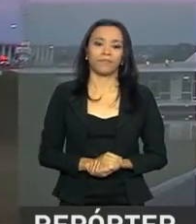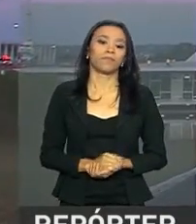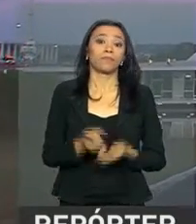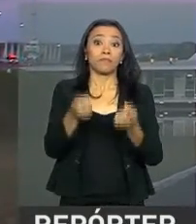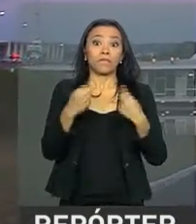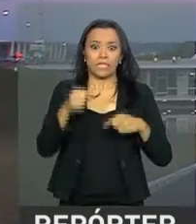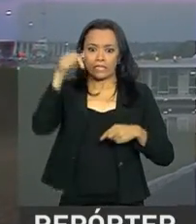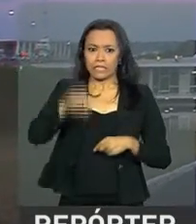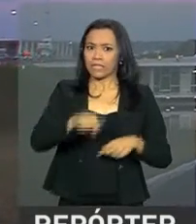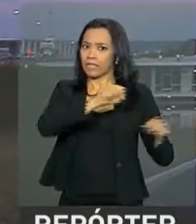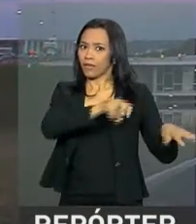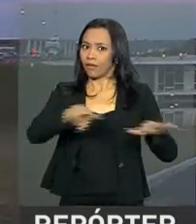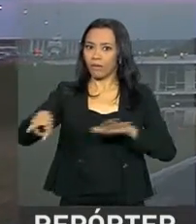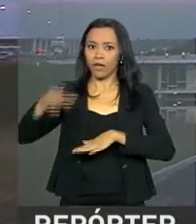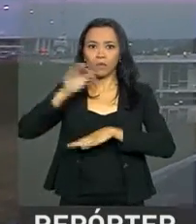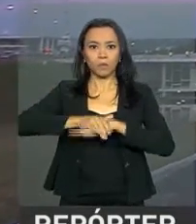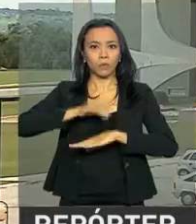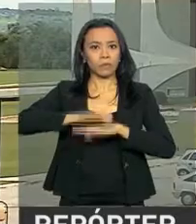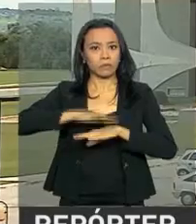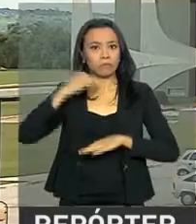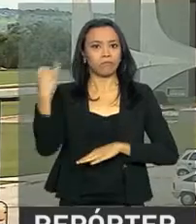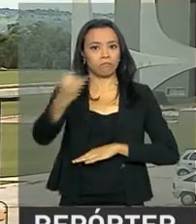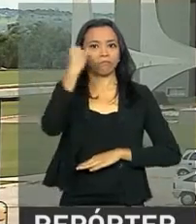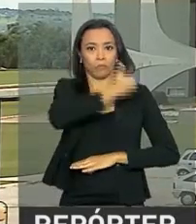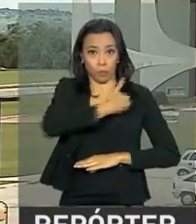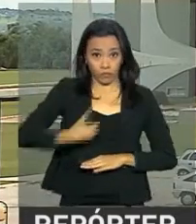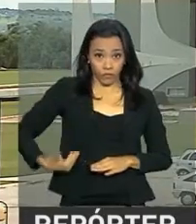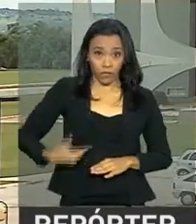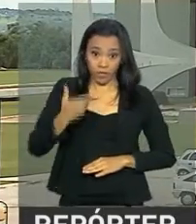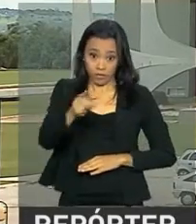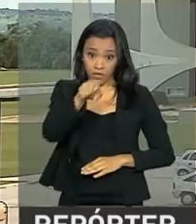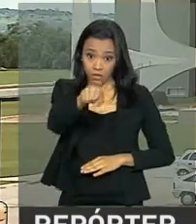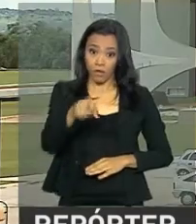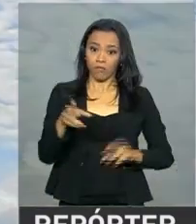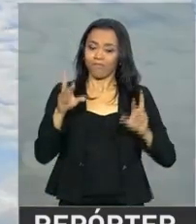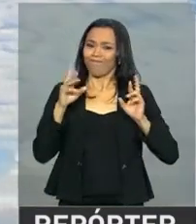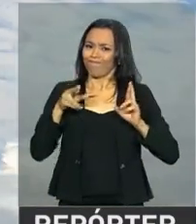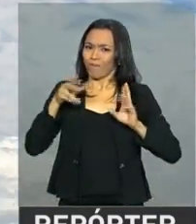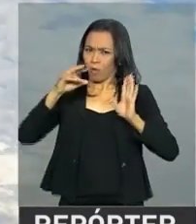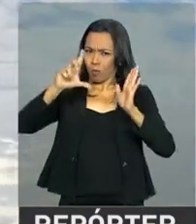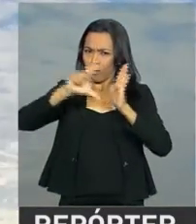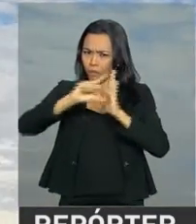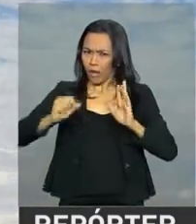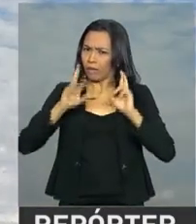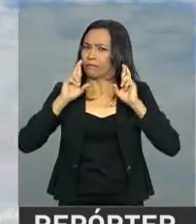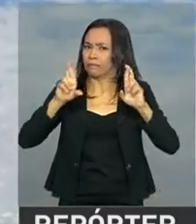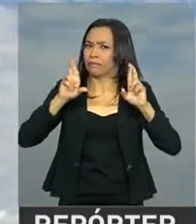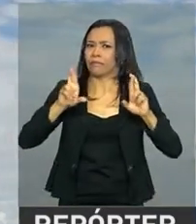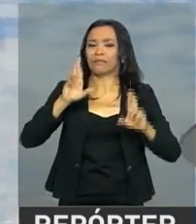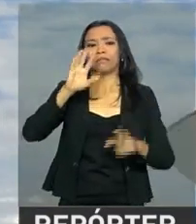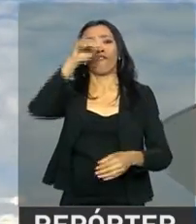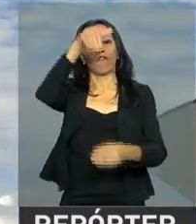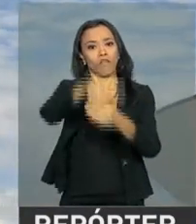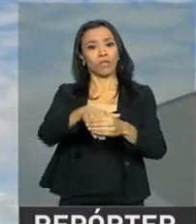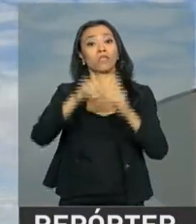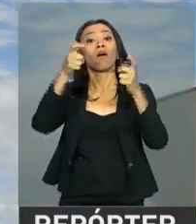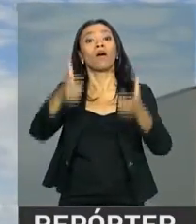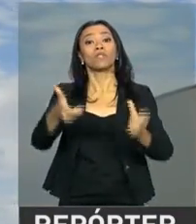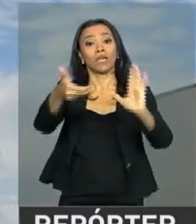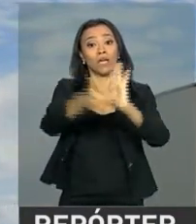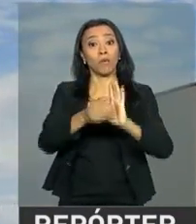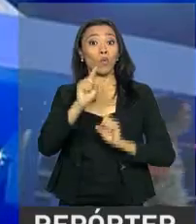Semana decisiva para o governo no Congresso. O Palácio do Planalto aposta em votações na Câmara dos Deputados. Uma delas é o fim